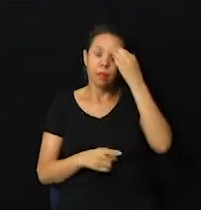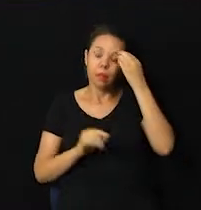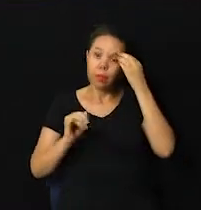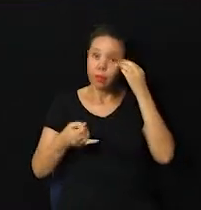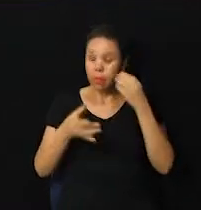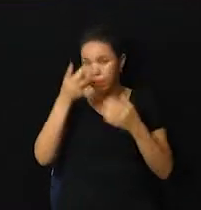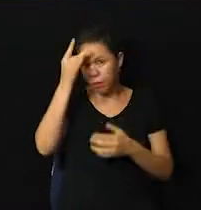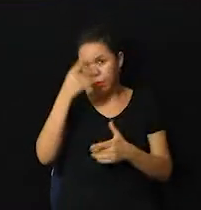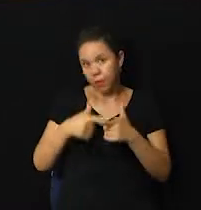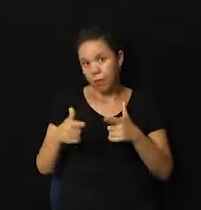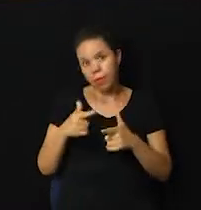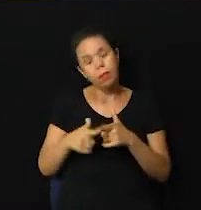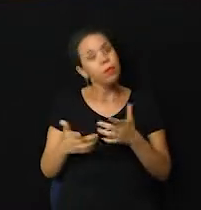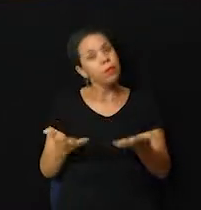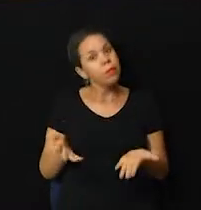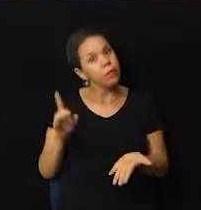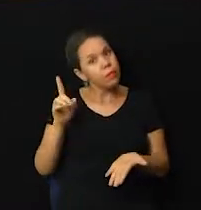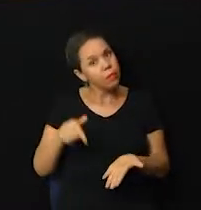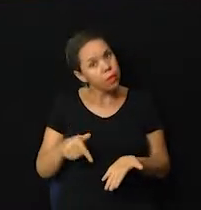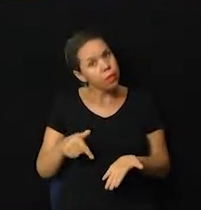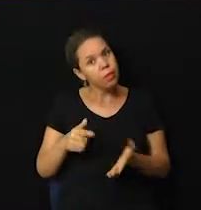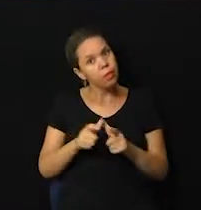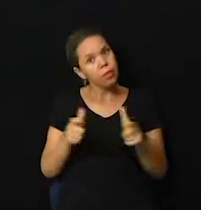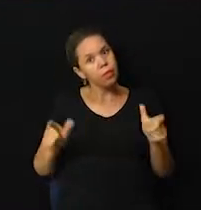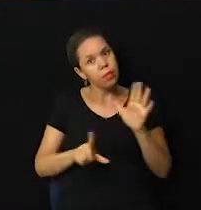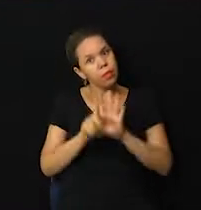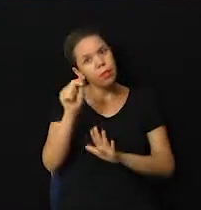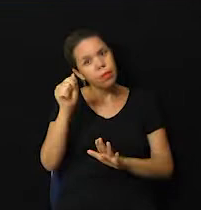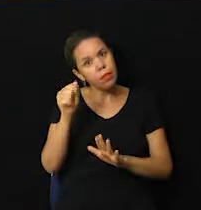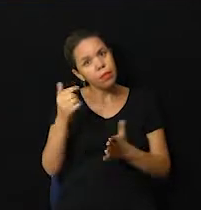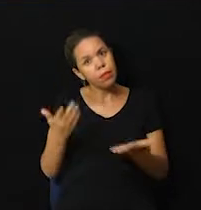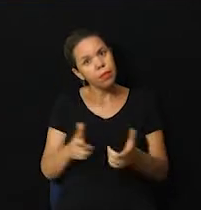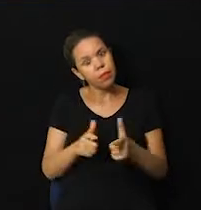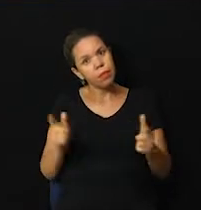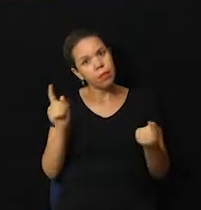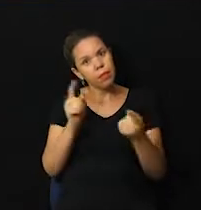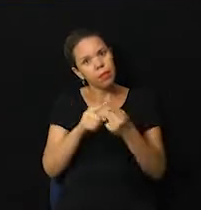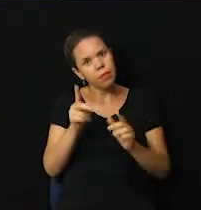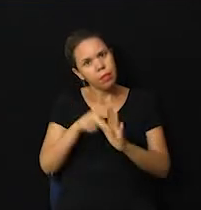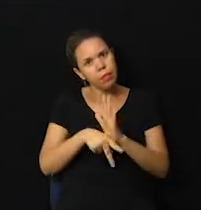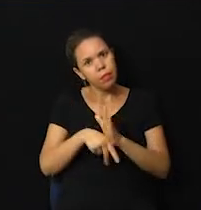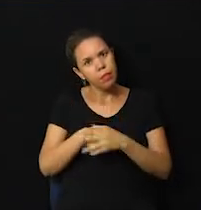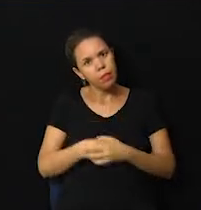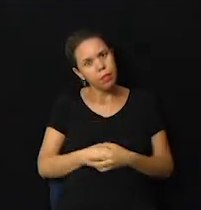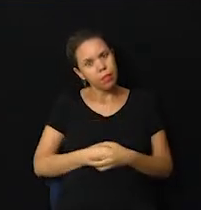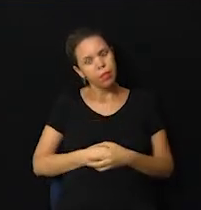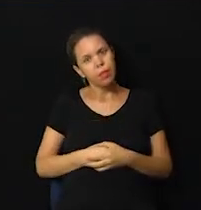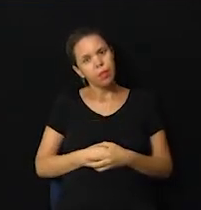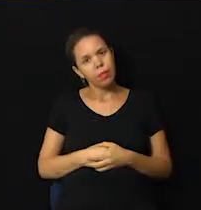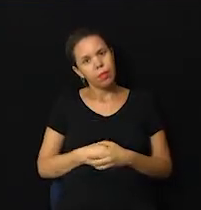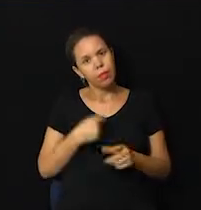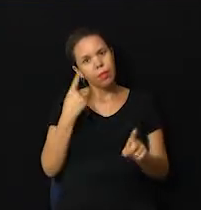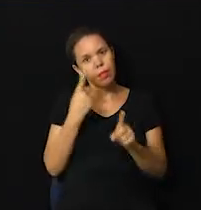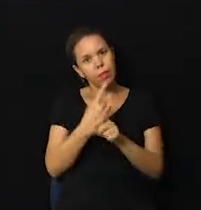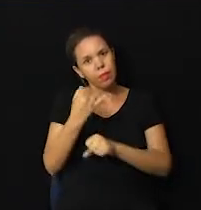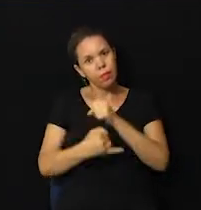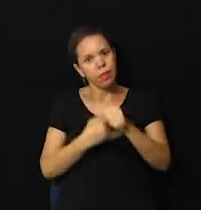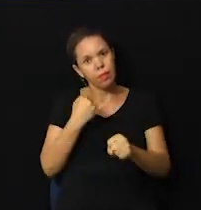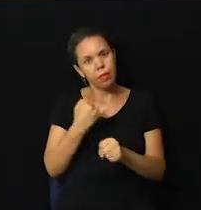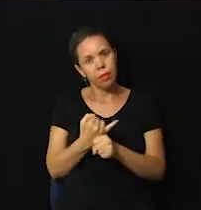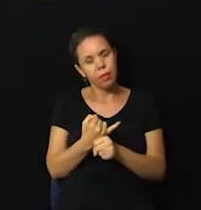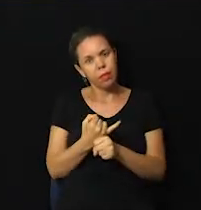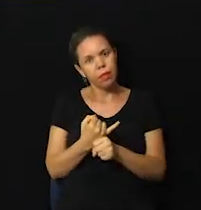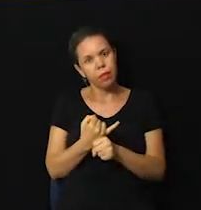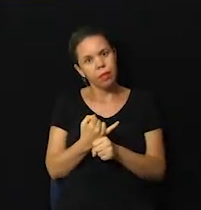cliente sanando o problema do cliente para E com isso a gente aumenta o faturamento então grande objetivo do projeto é esse serão encontros